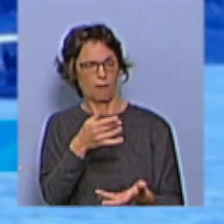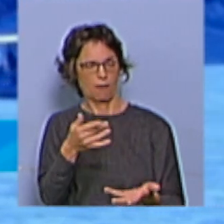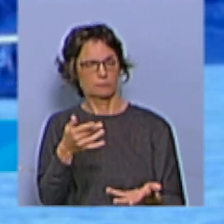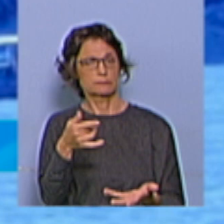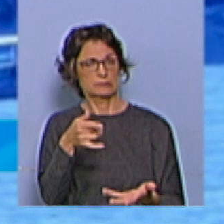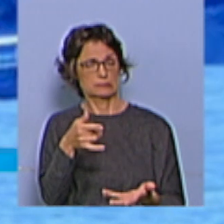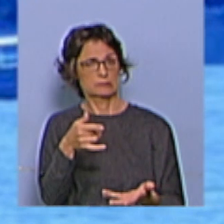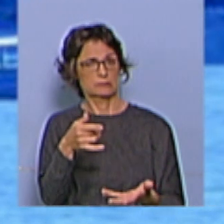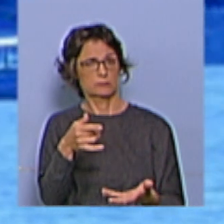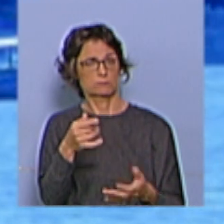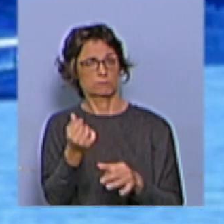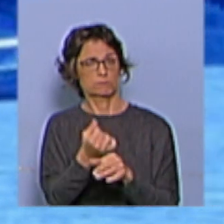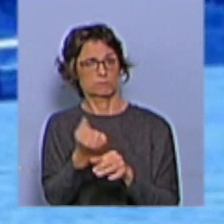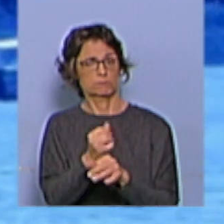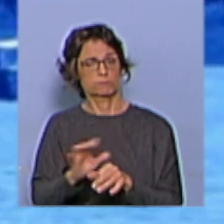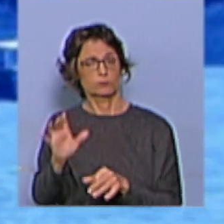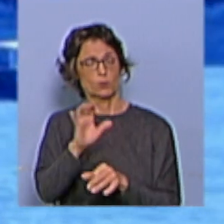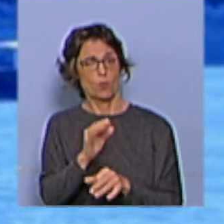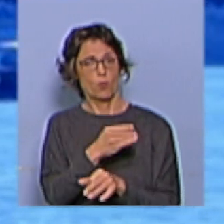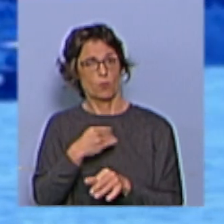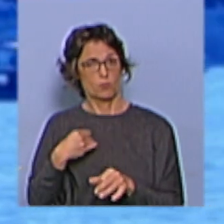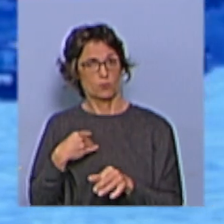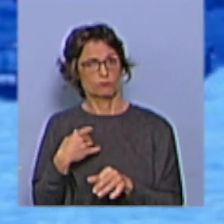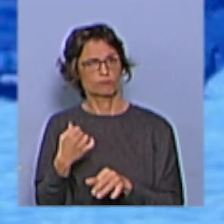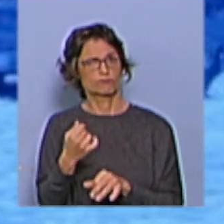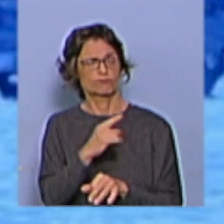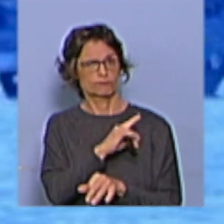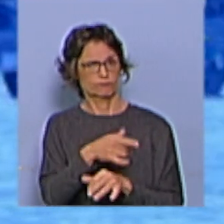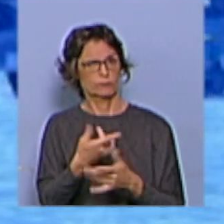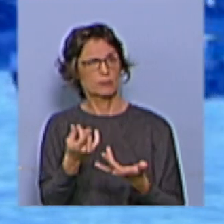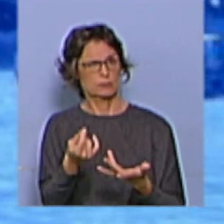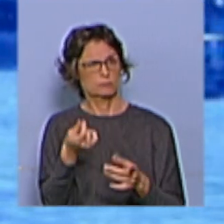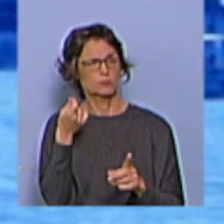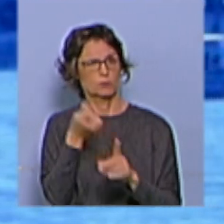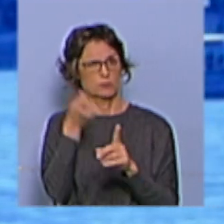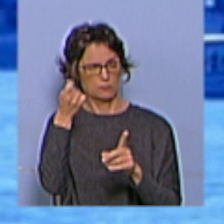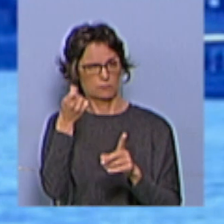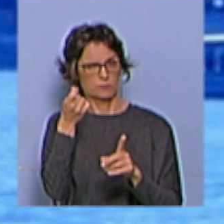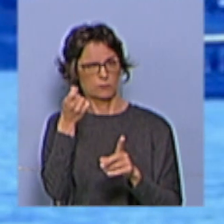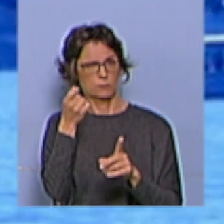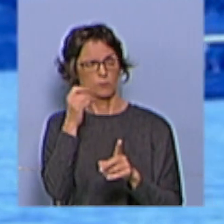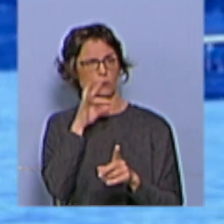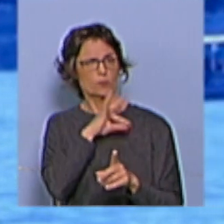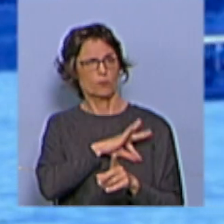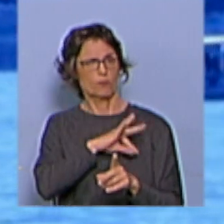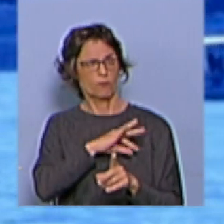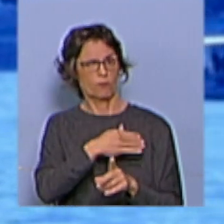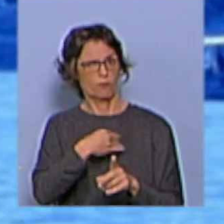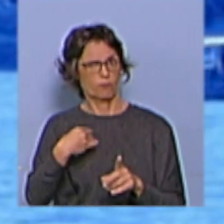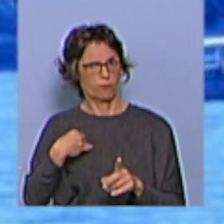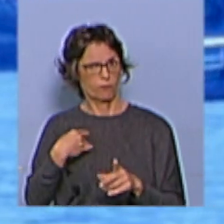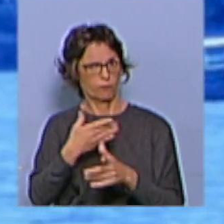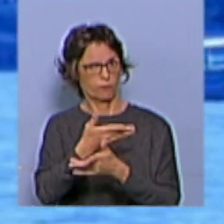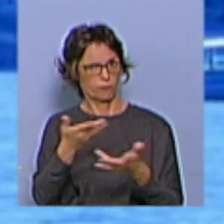Serviço Nacional de Saúde forte e desafiar ao limite muitos profissionais de saúde. Mas a ciência não resolve tudo e a